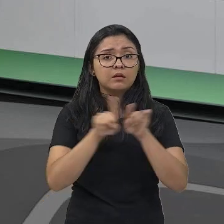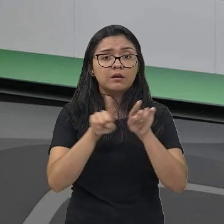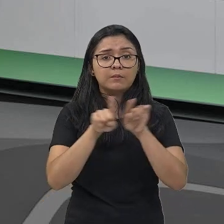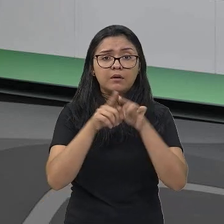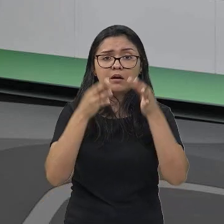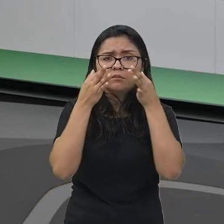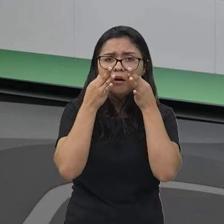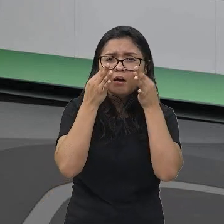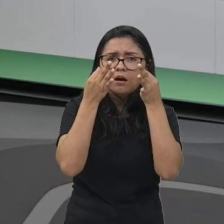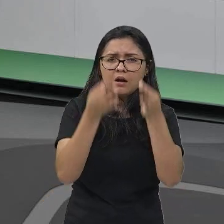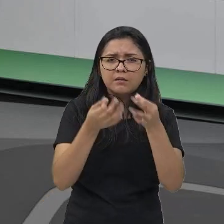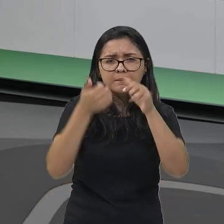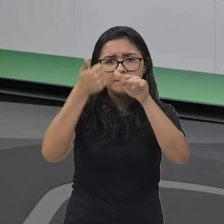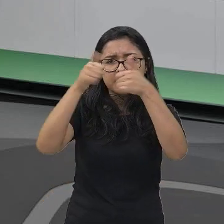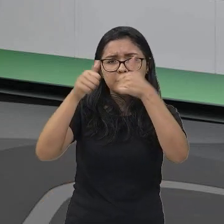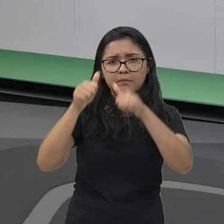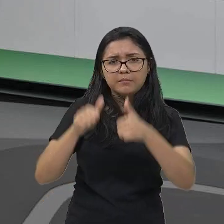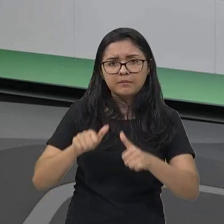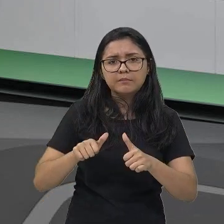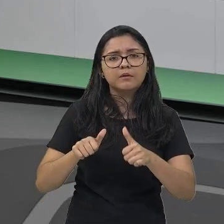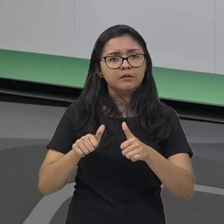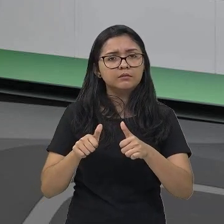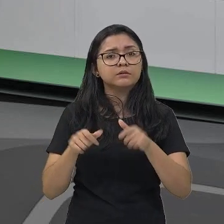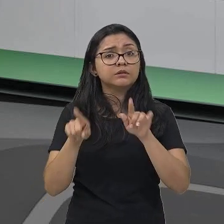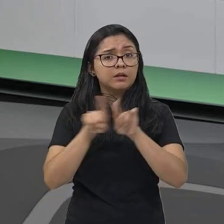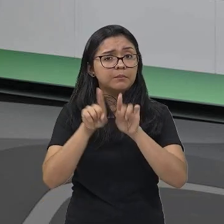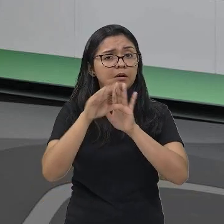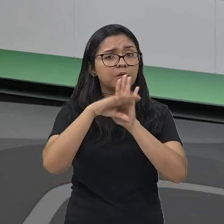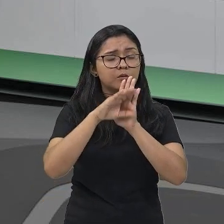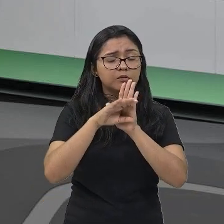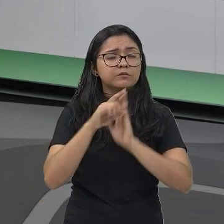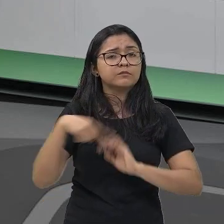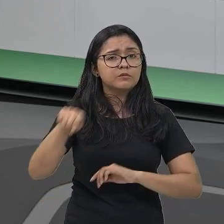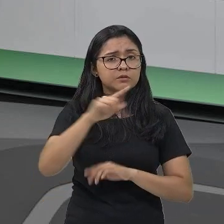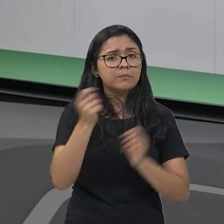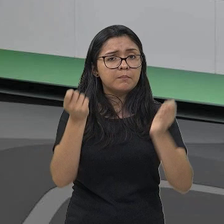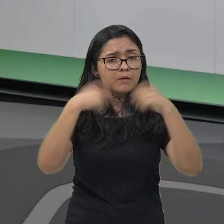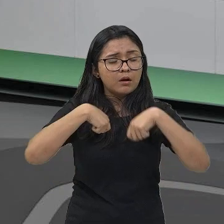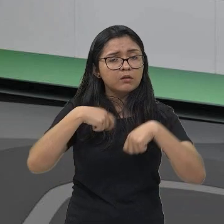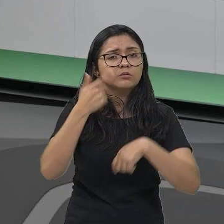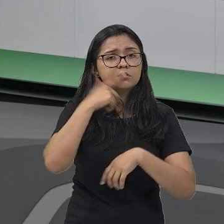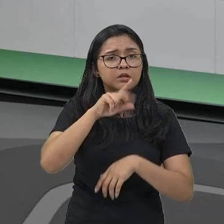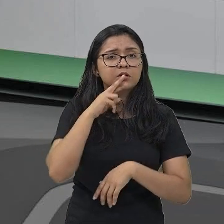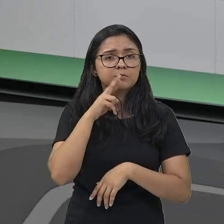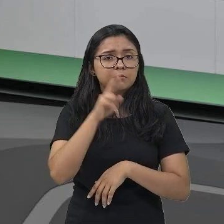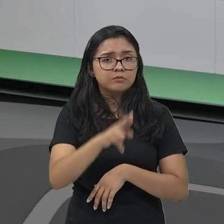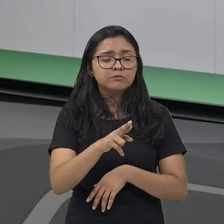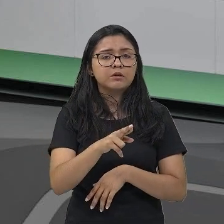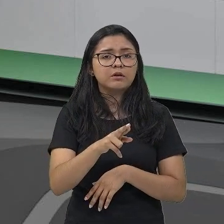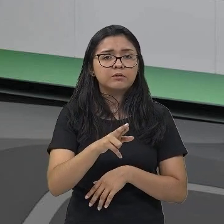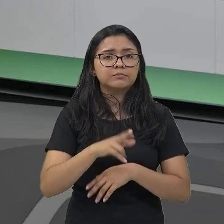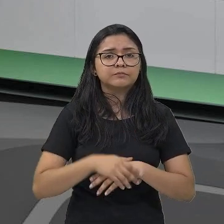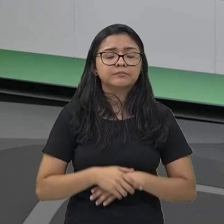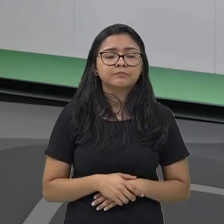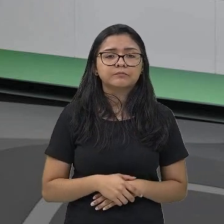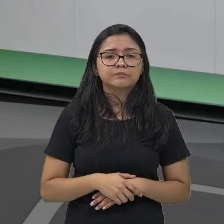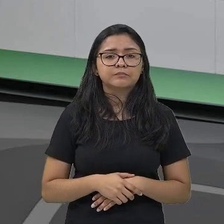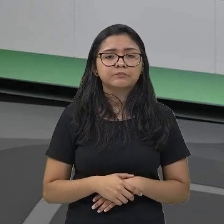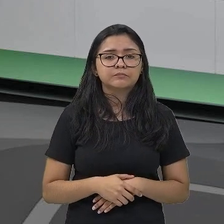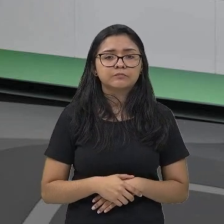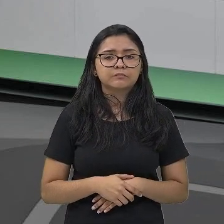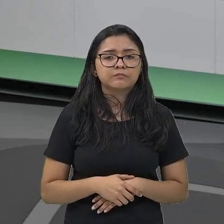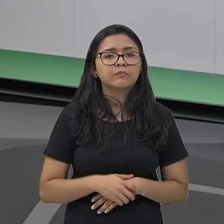observação, análise e os conceitos, a gente consegue sim responder, né, e